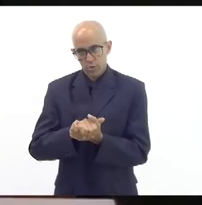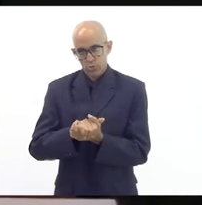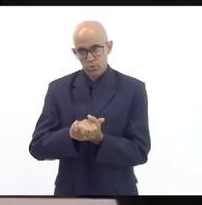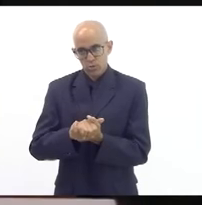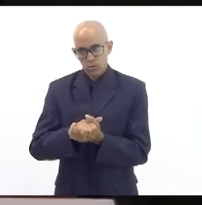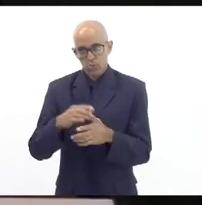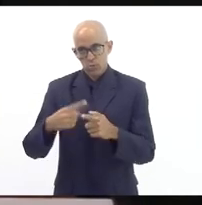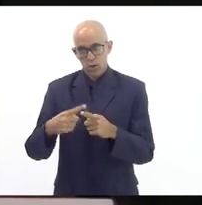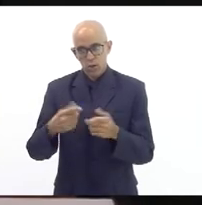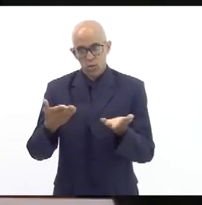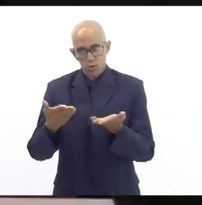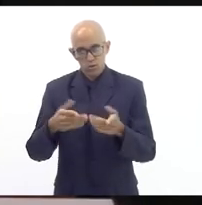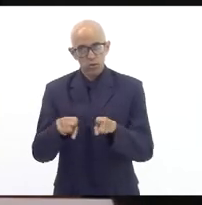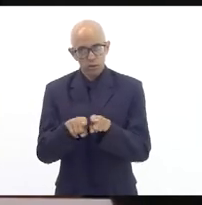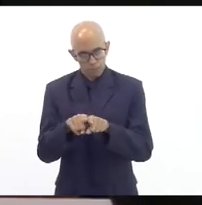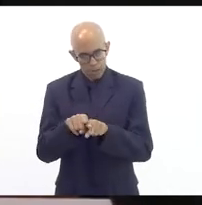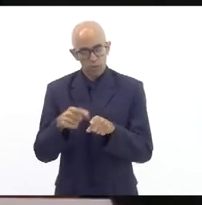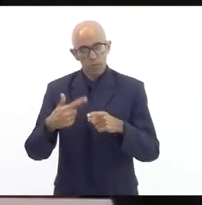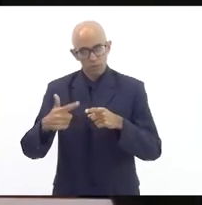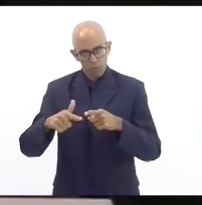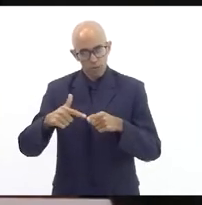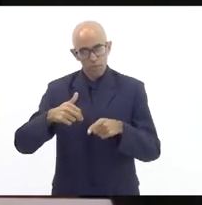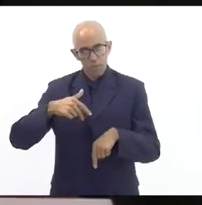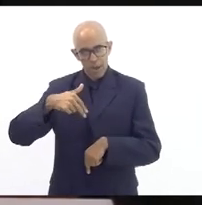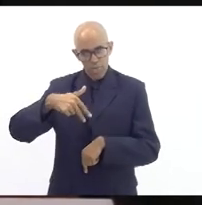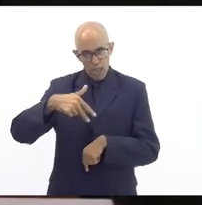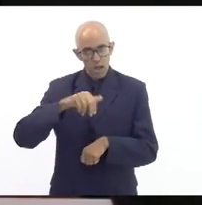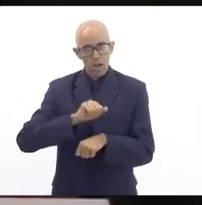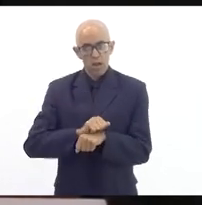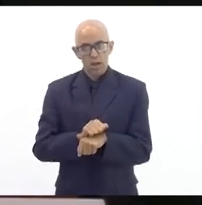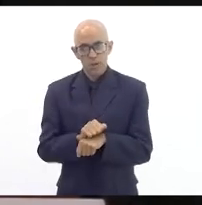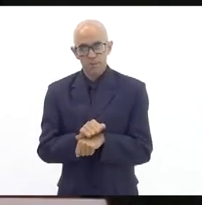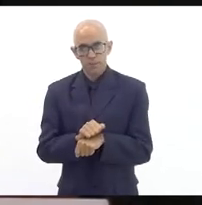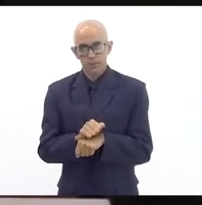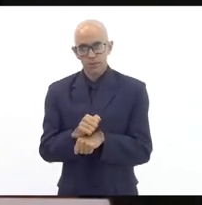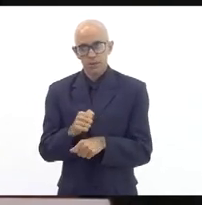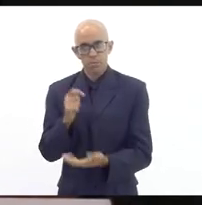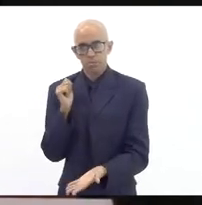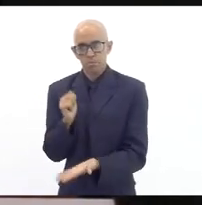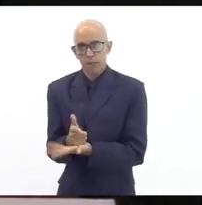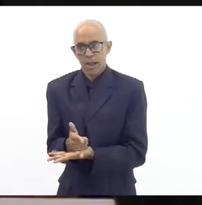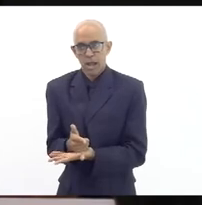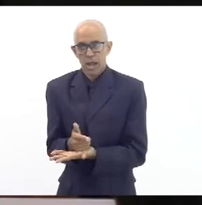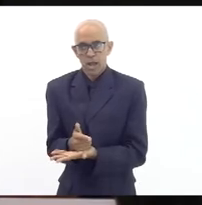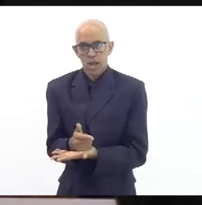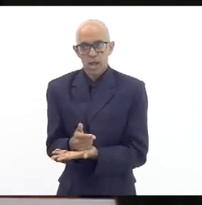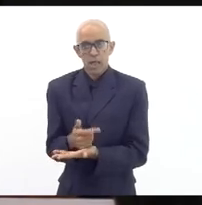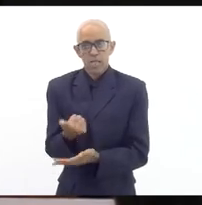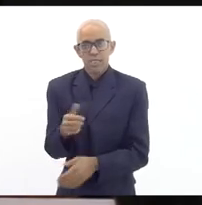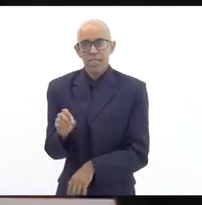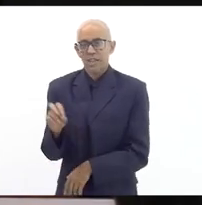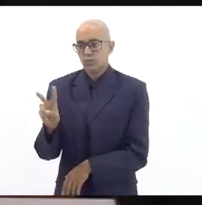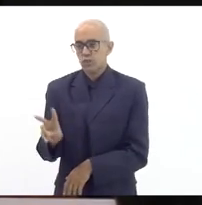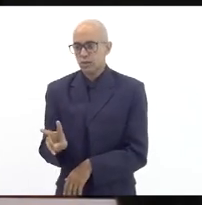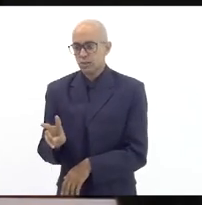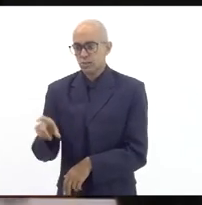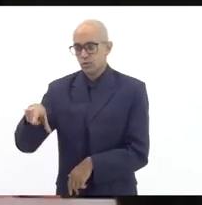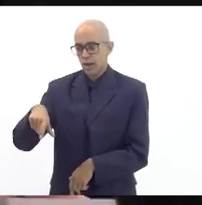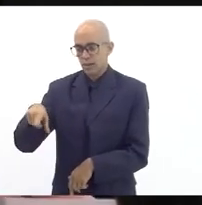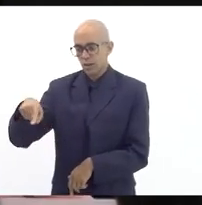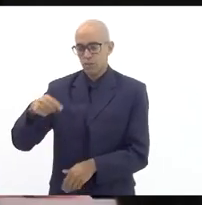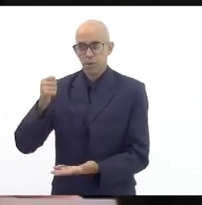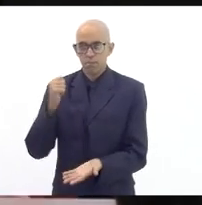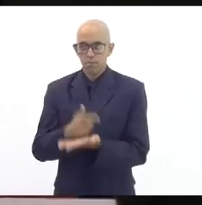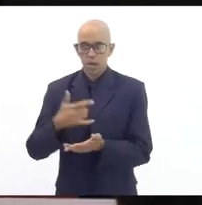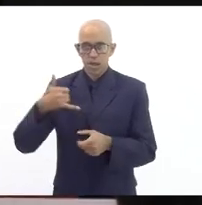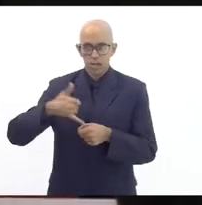estou com problema também de mobilidade, entendeu? Pagar 10 vezes no cartão para botar gasolina no meu carro para